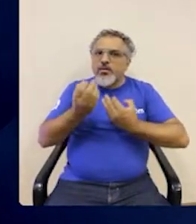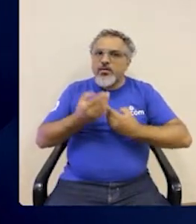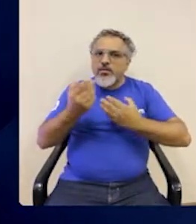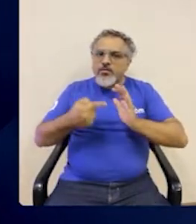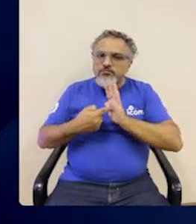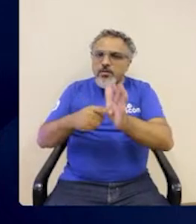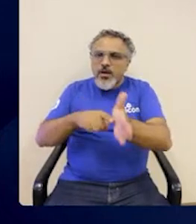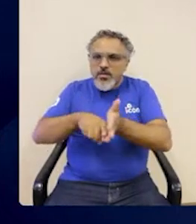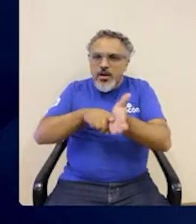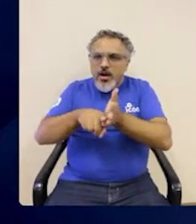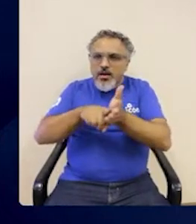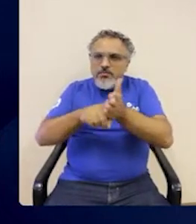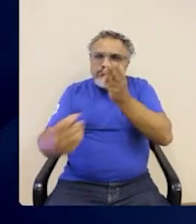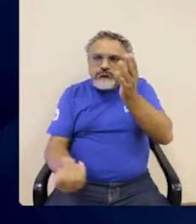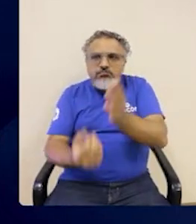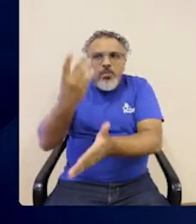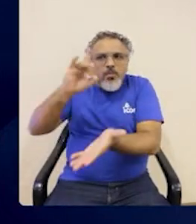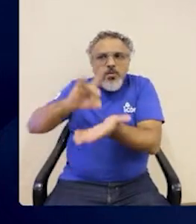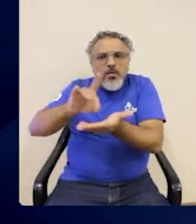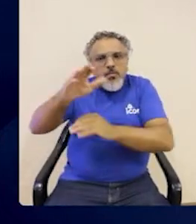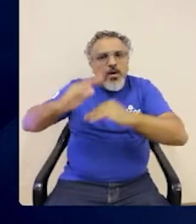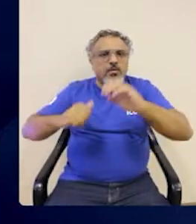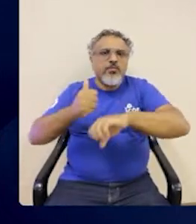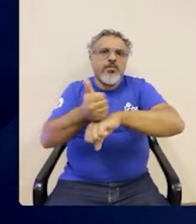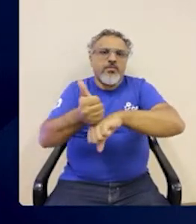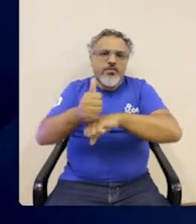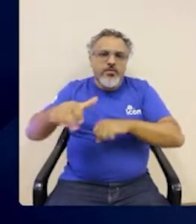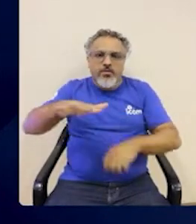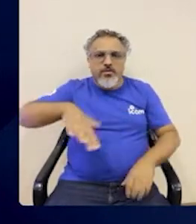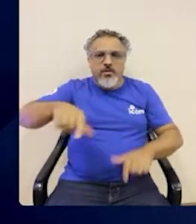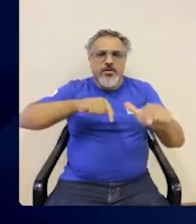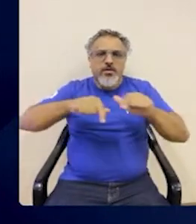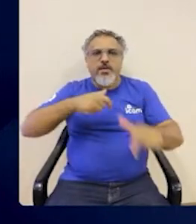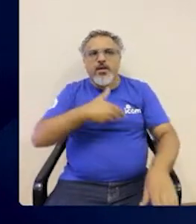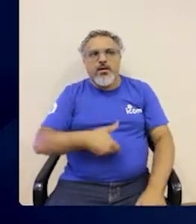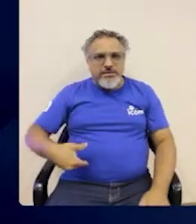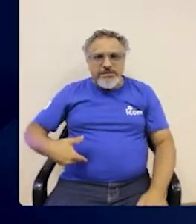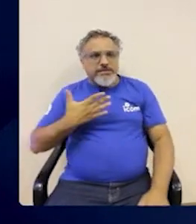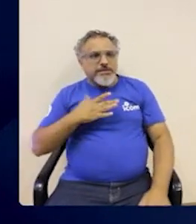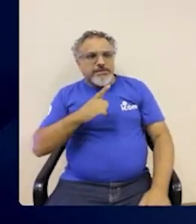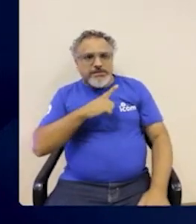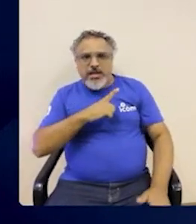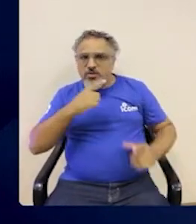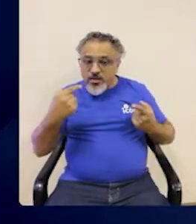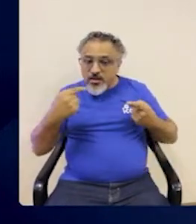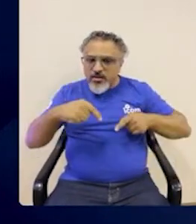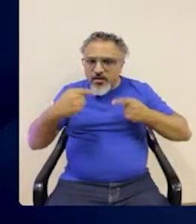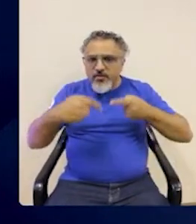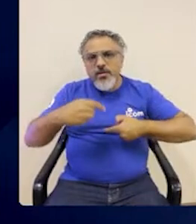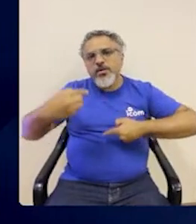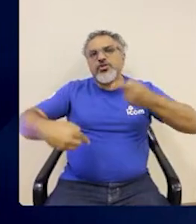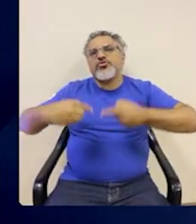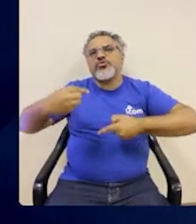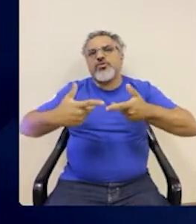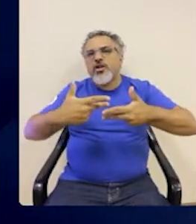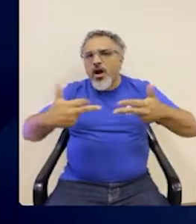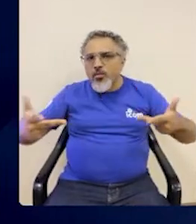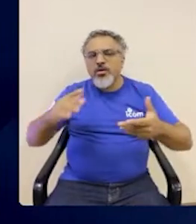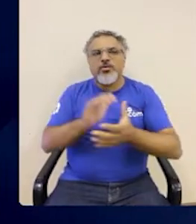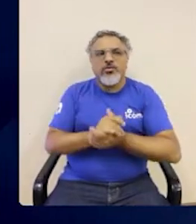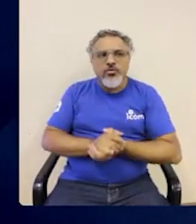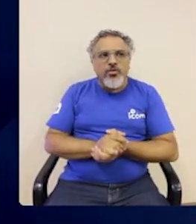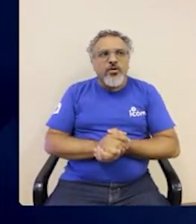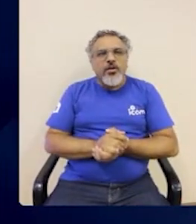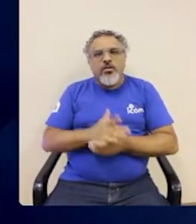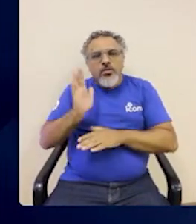da análise de implantação para os profissionais que estão no serviço público, se deparam com alguns desafios, para a gente discutir também algumas questões,